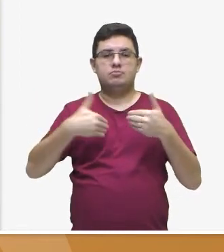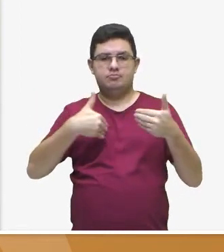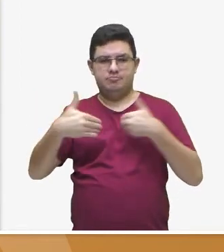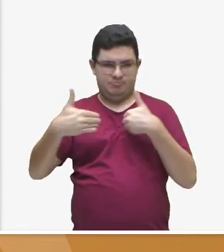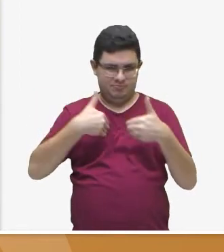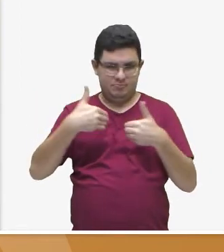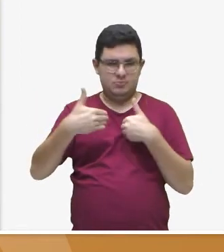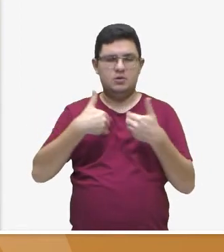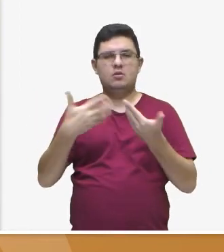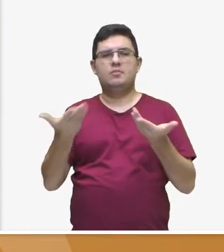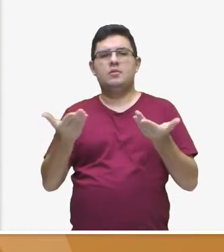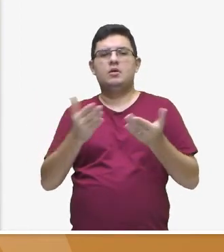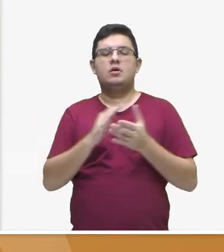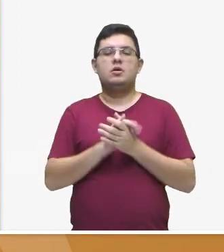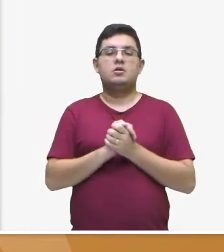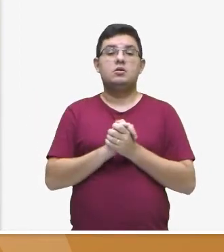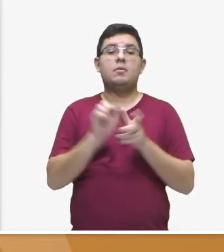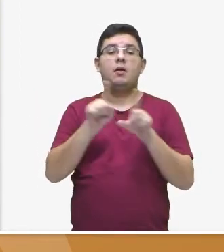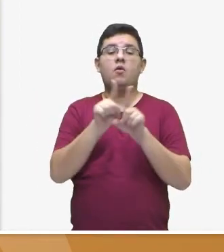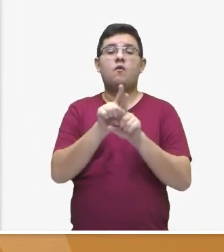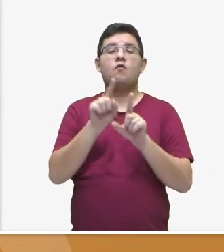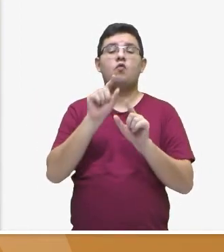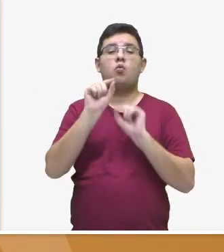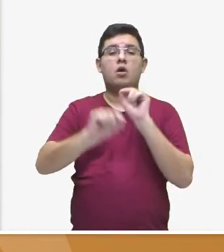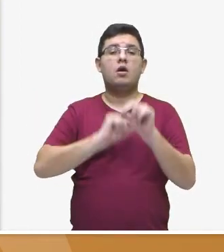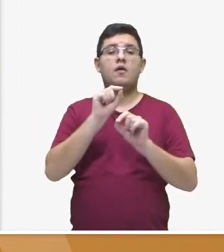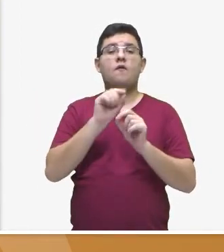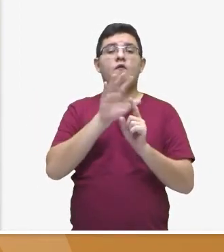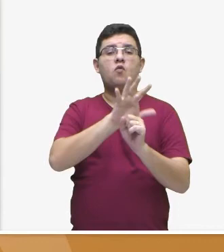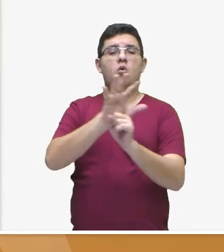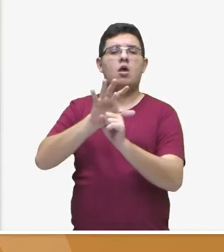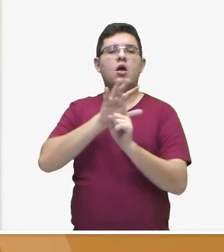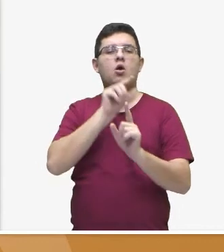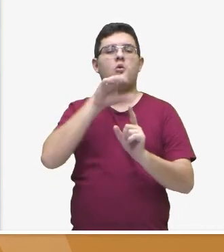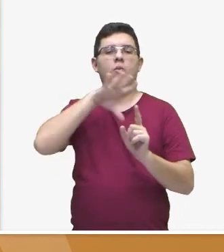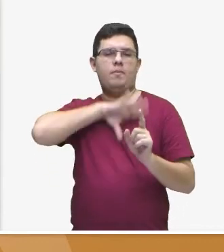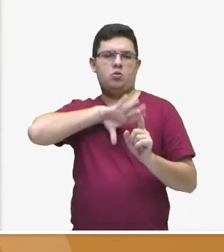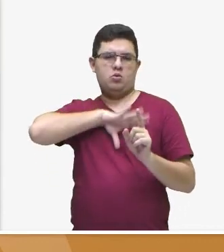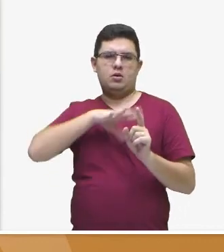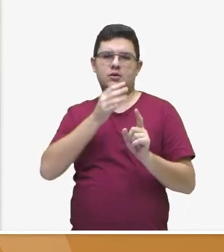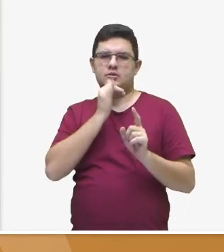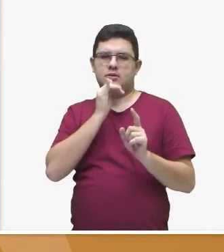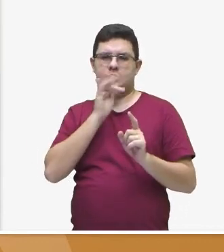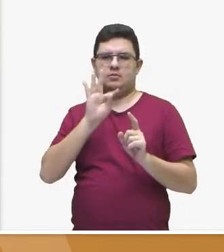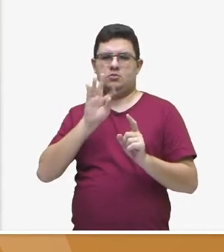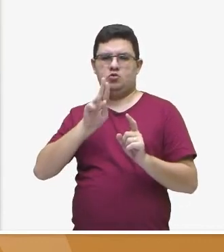portuguesa, né, vindo aí do Tupi-Guarani. Então, muitas palavras que nós usamos são